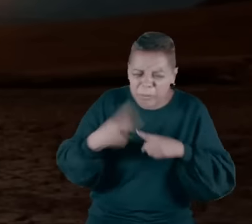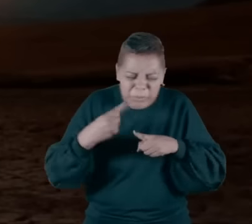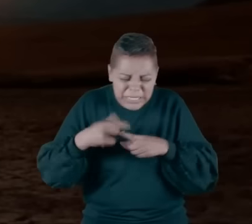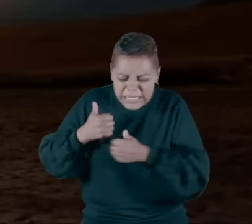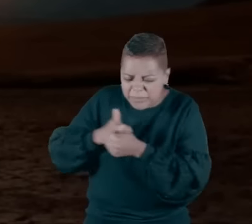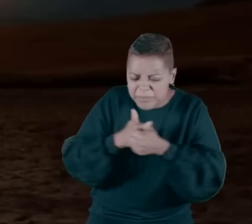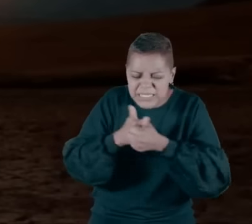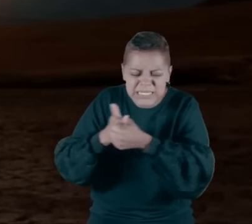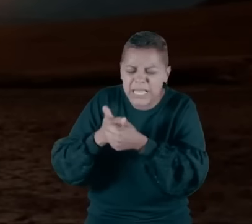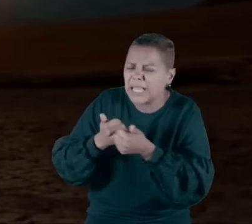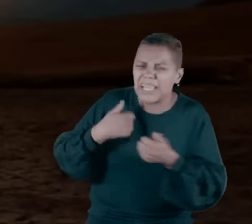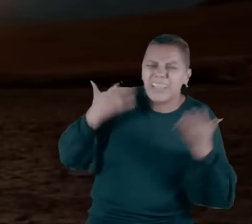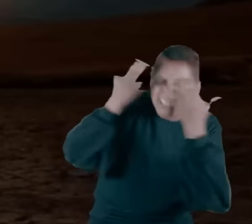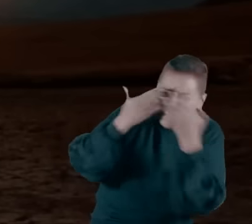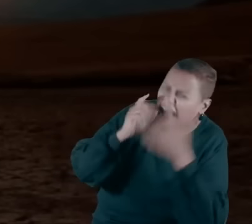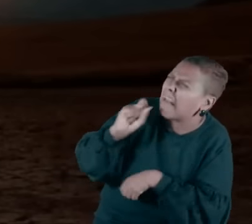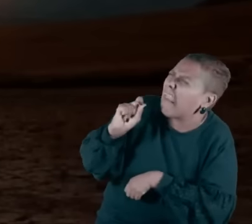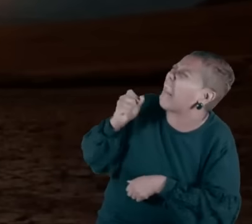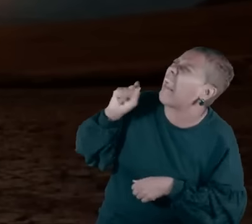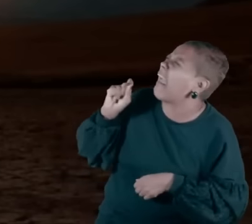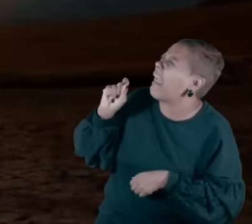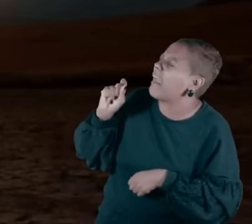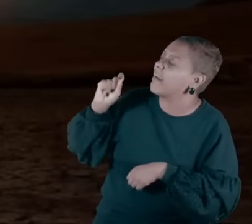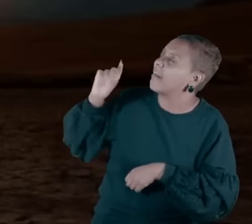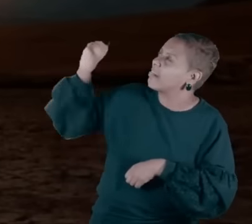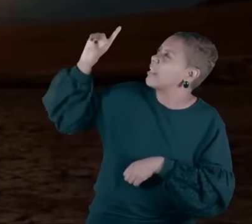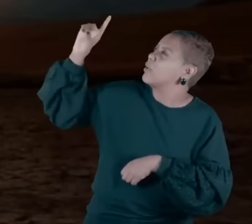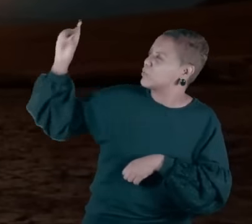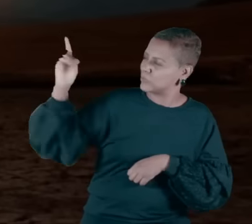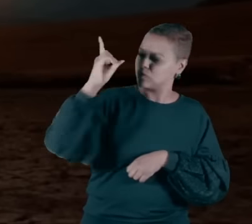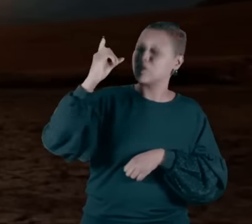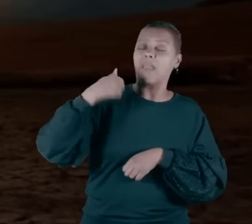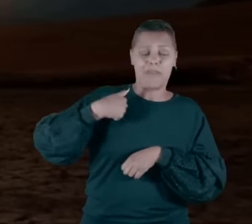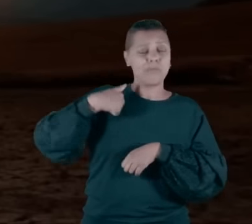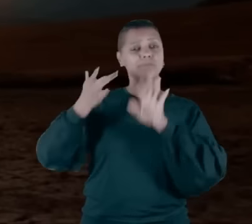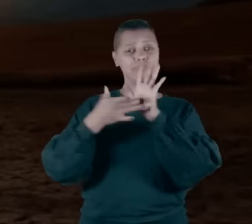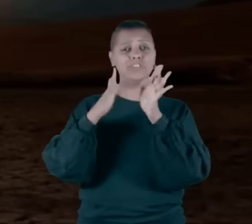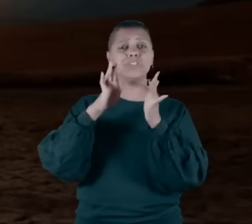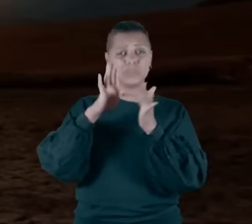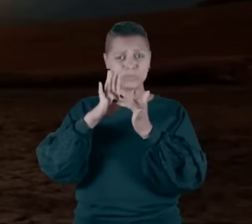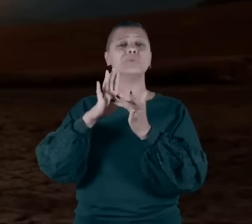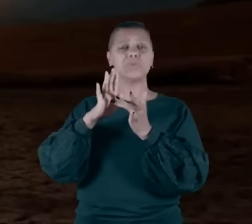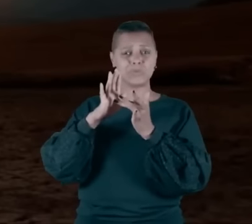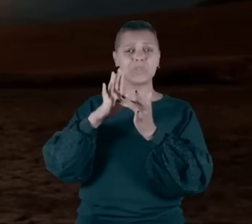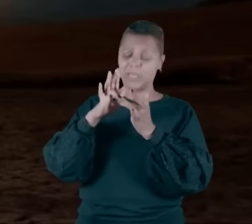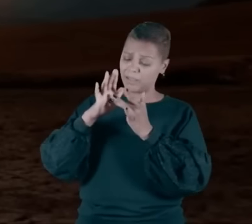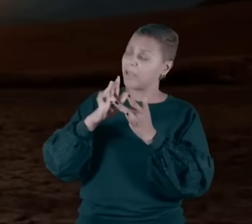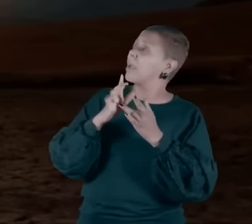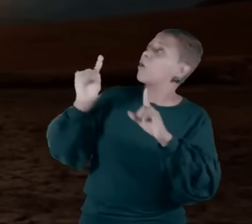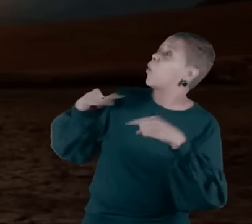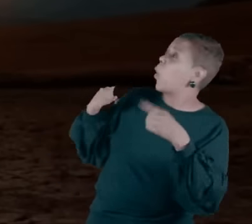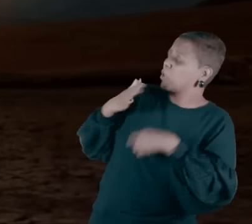persegues ele perguntou quem és Tu Senhor e a resposta foi eu sou Jesus a quem tu persegues